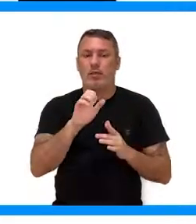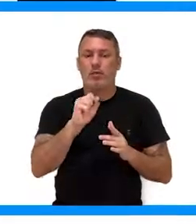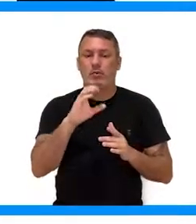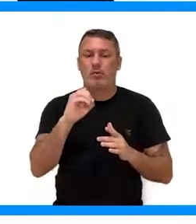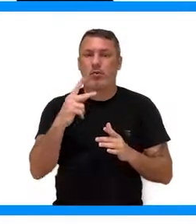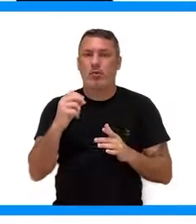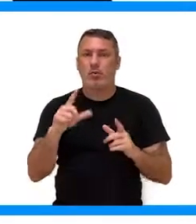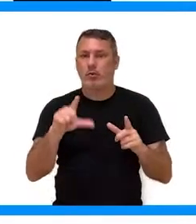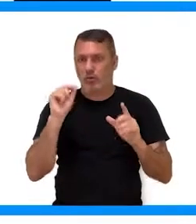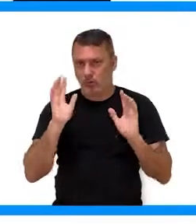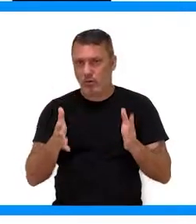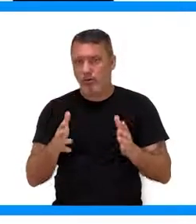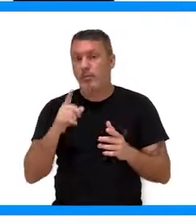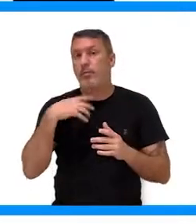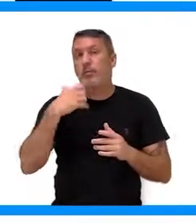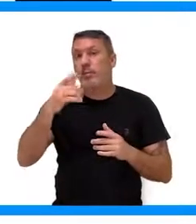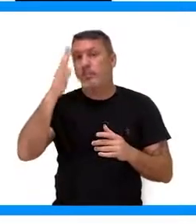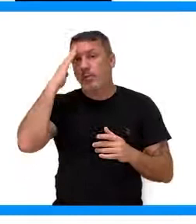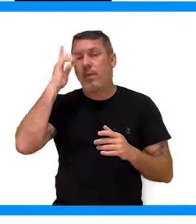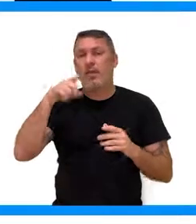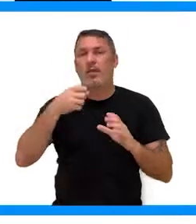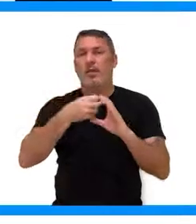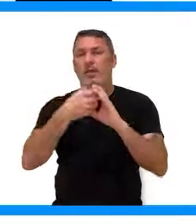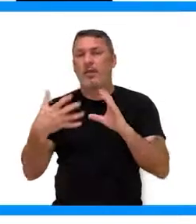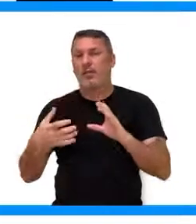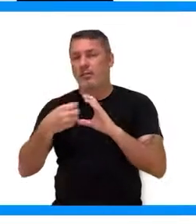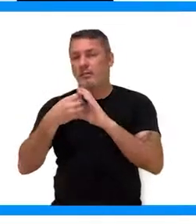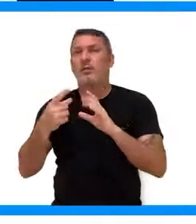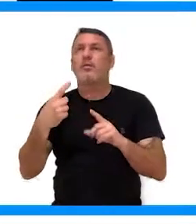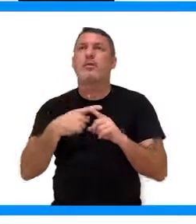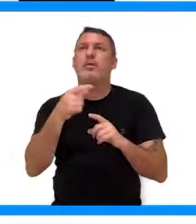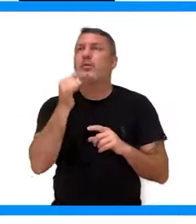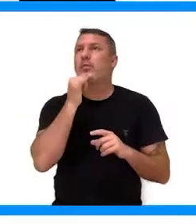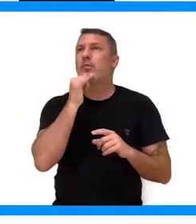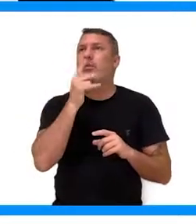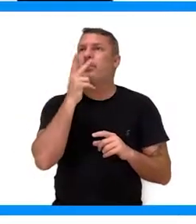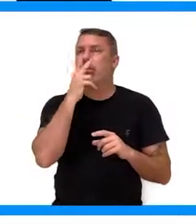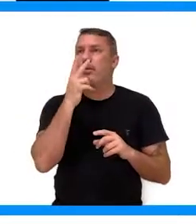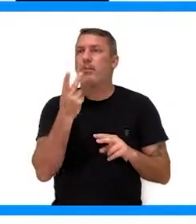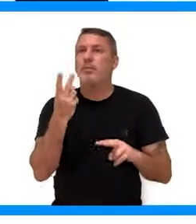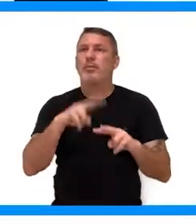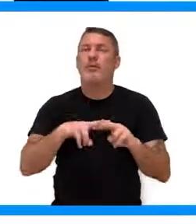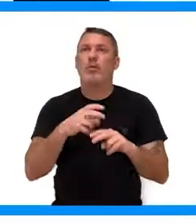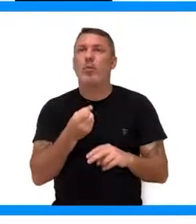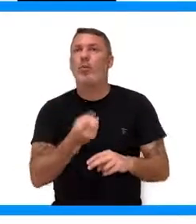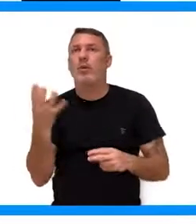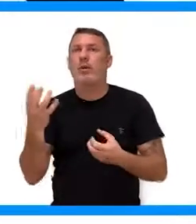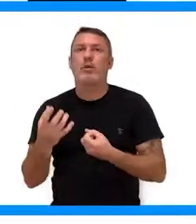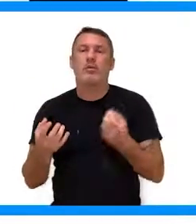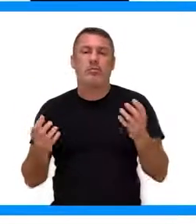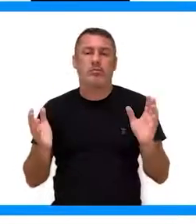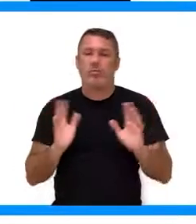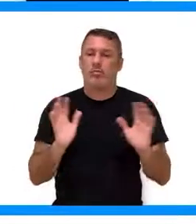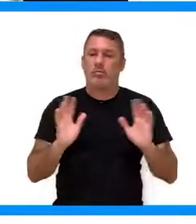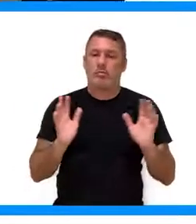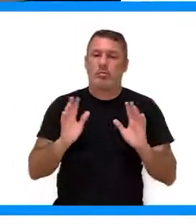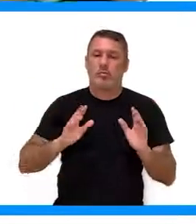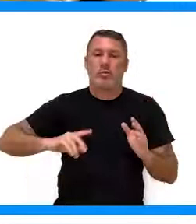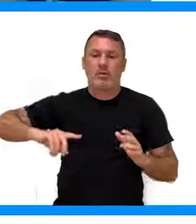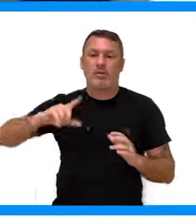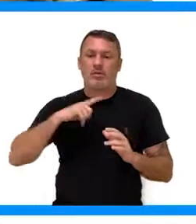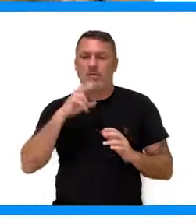definido e eu quero que vocês entendam essa categorização, porque a gente também não pode se desprender totalmente do aspecto quantitativo.